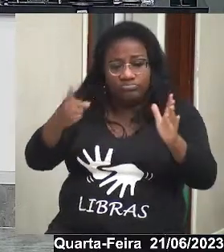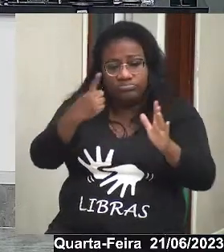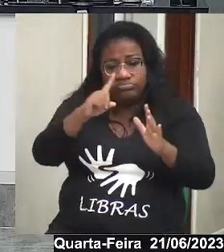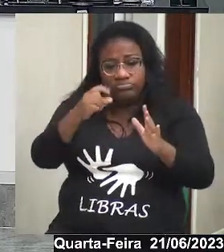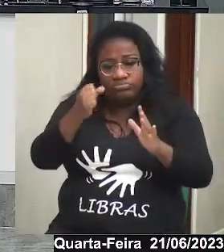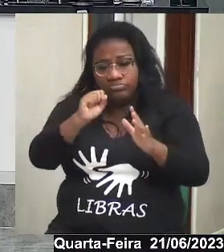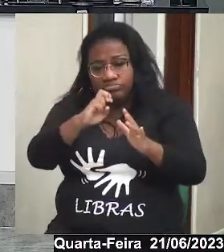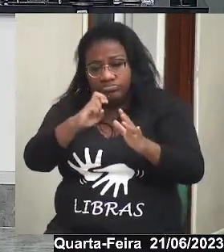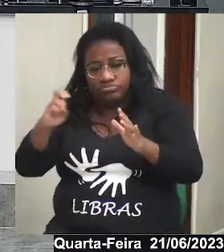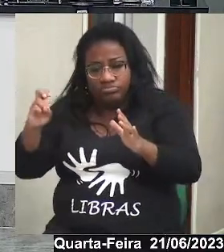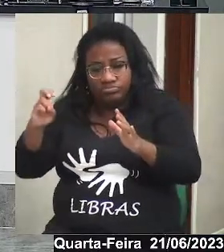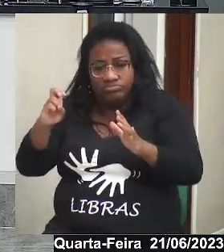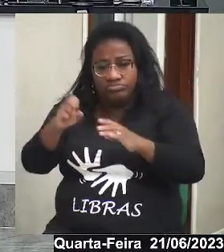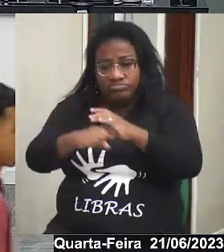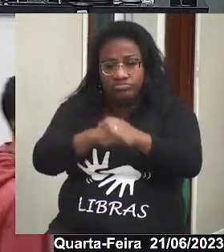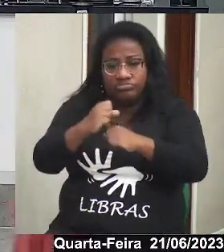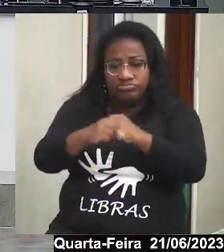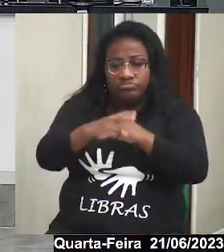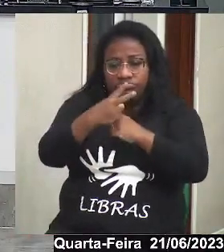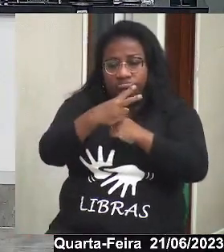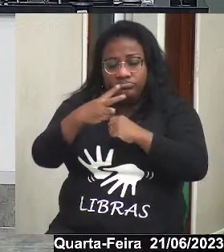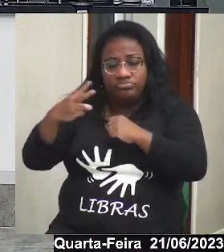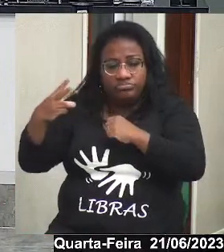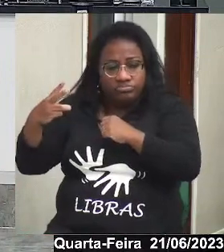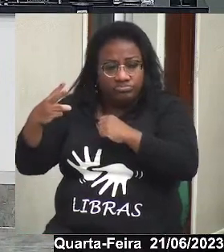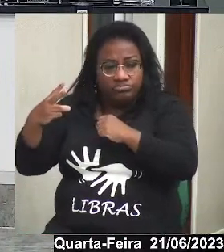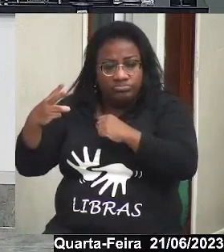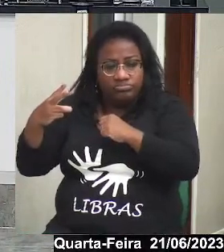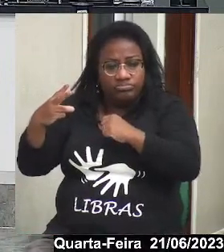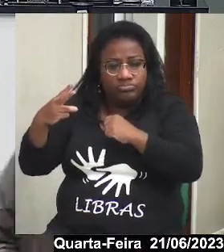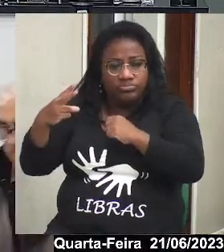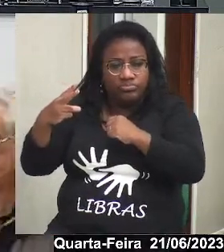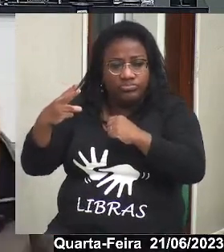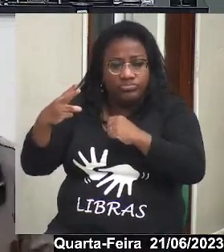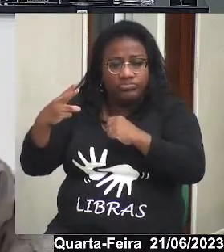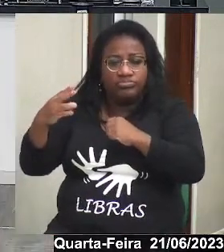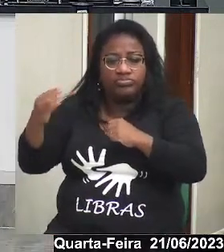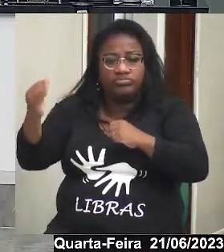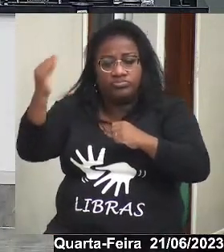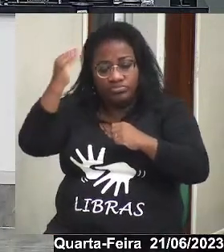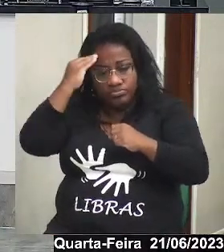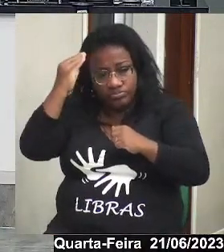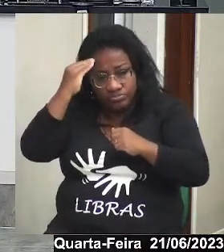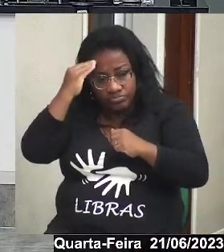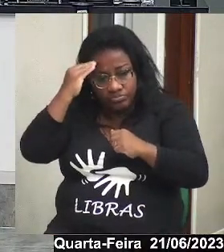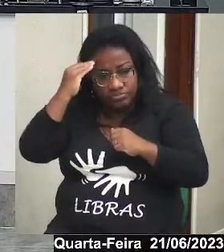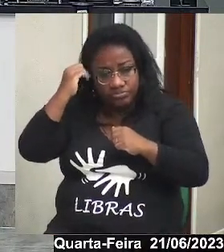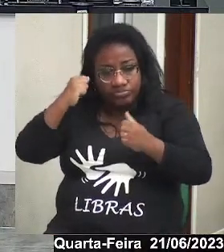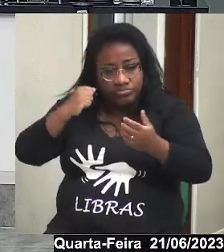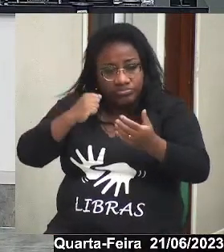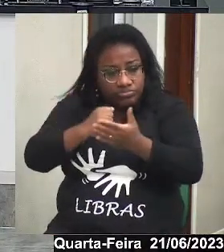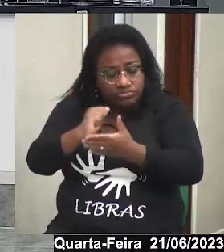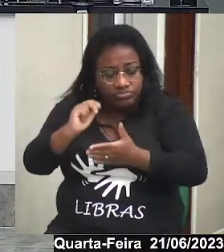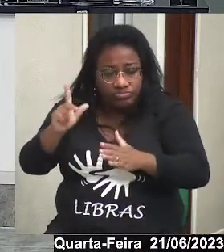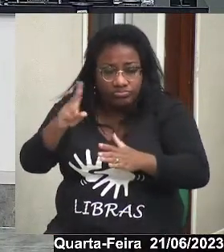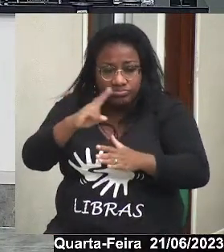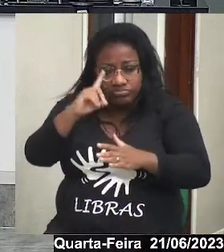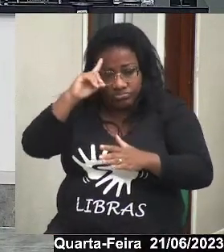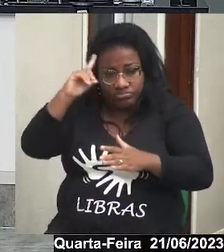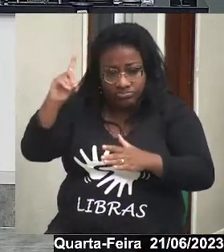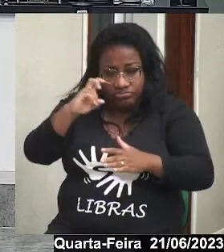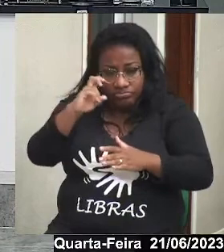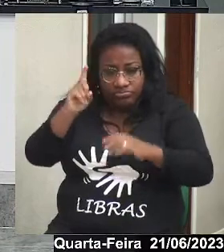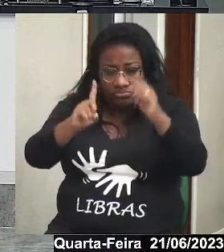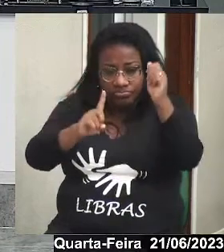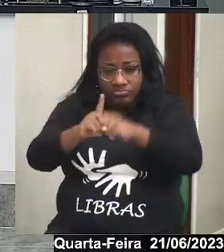número 185, 2 de abril de 2012 e de outras providências. Considerando a Constituição da República Federativa do Brasil,